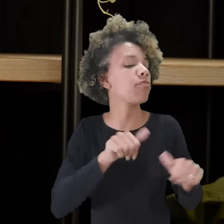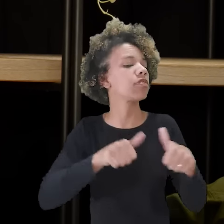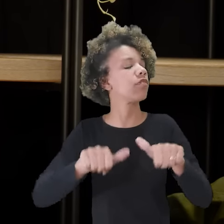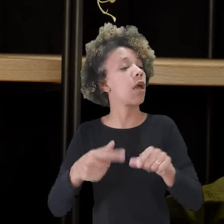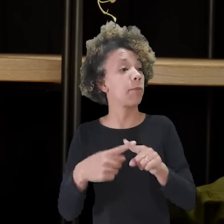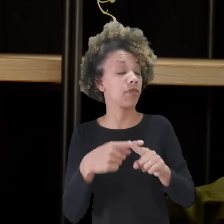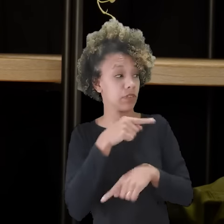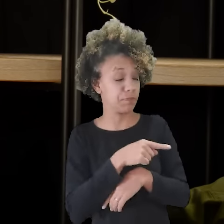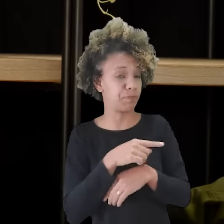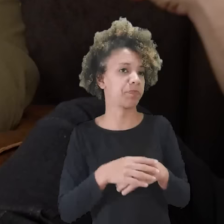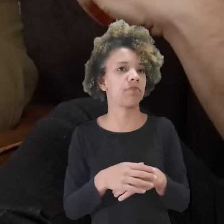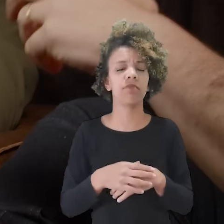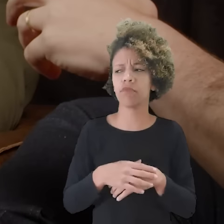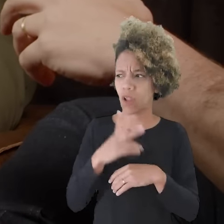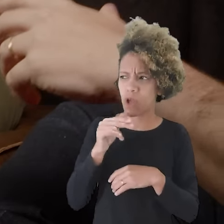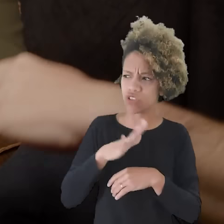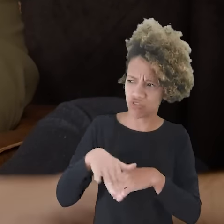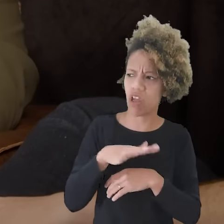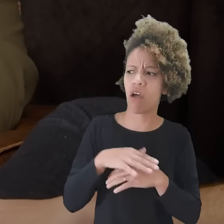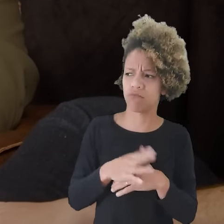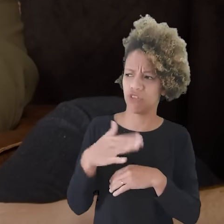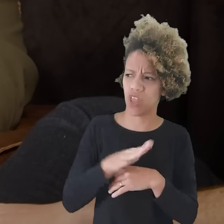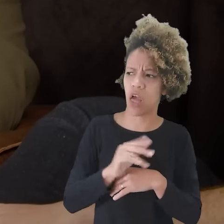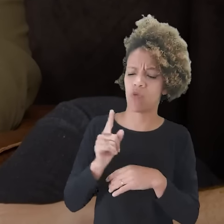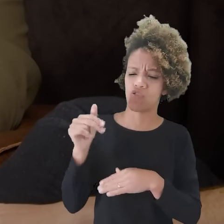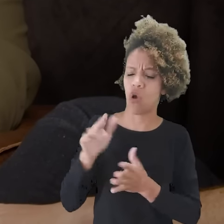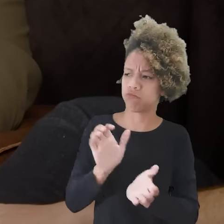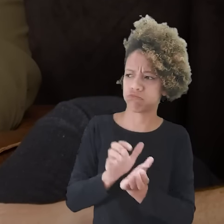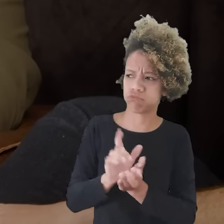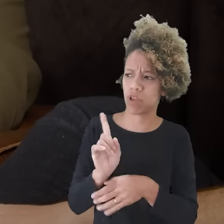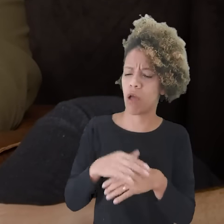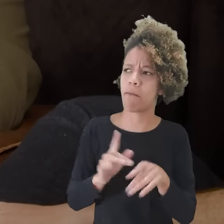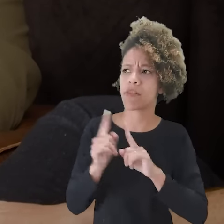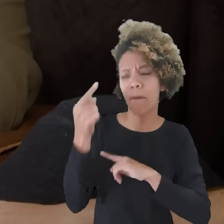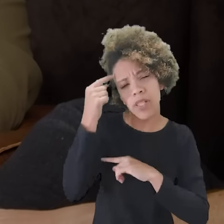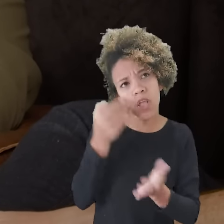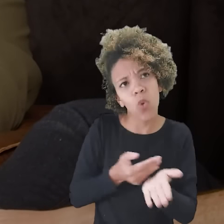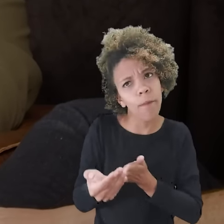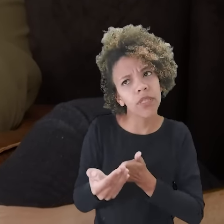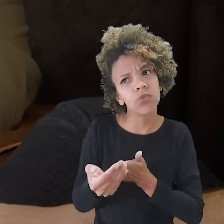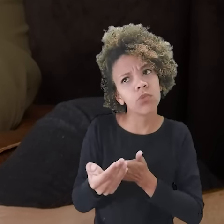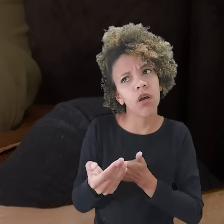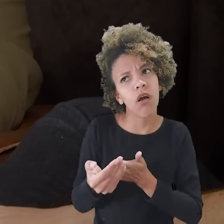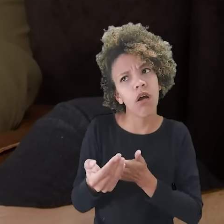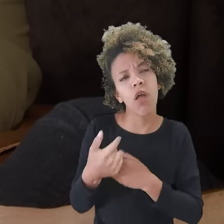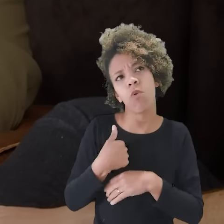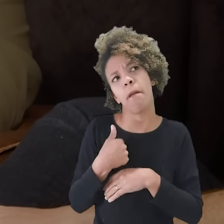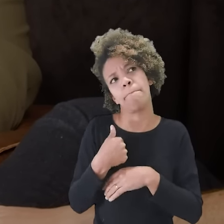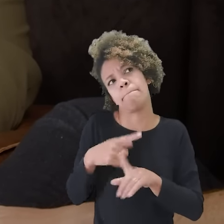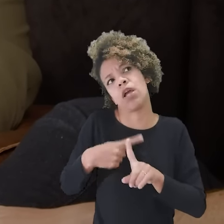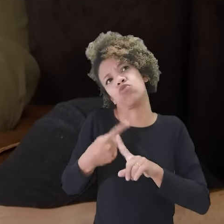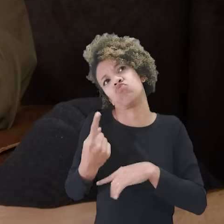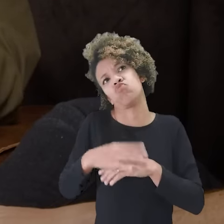porque você é um cara eu acho que é bem geral eu acho que é bem geral eu pensava que no início que eu ia ser mais